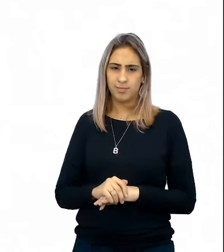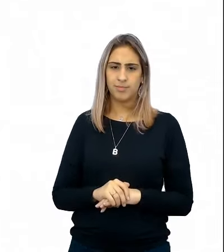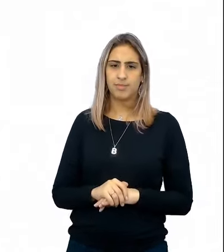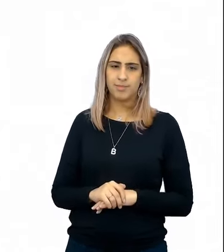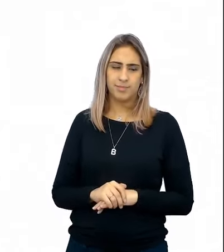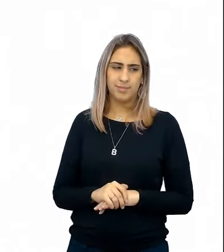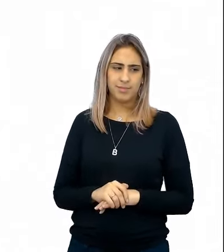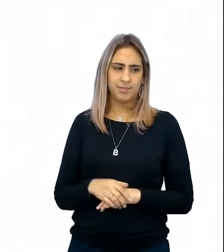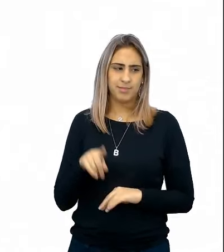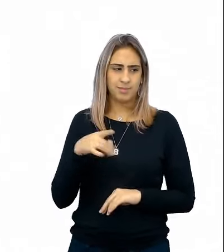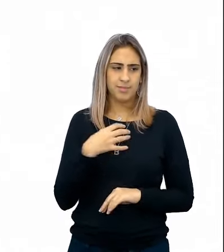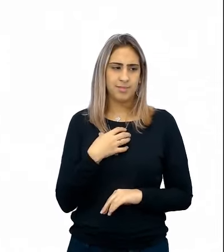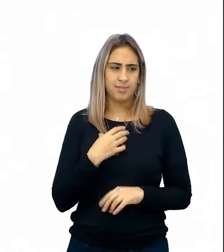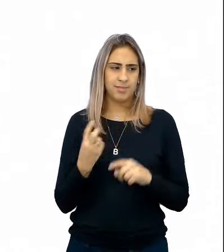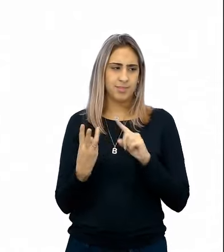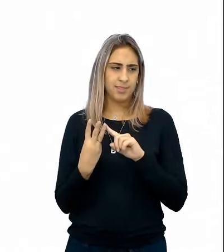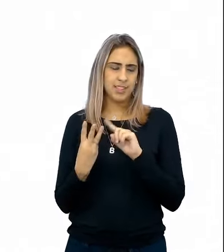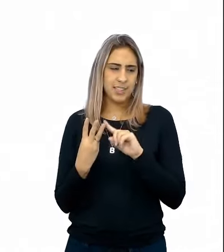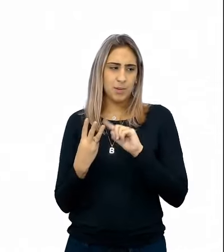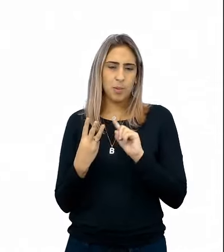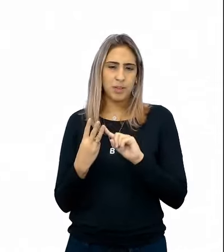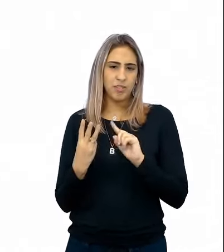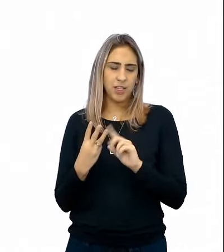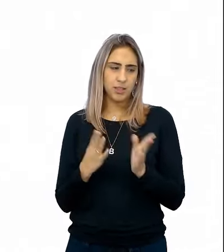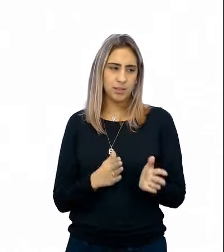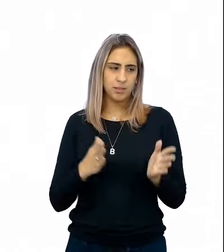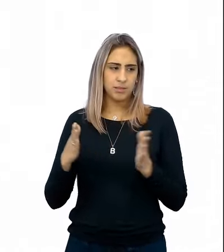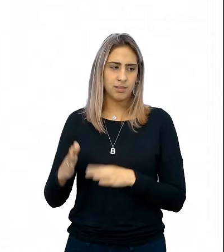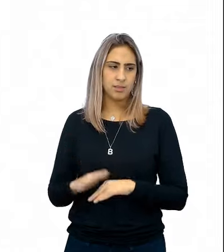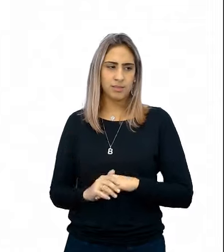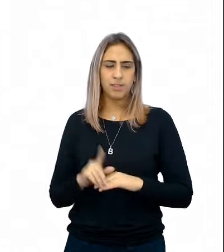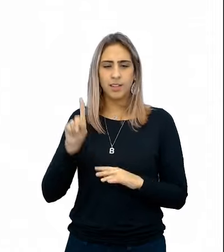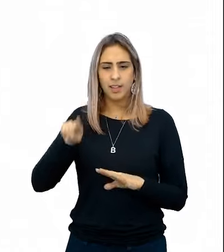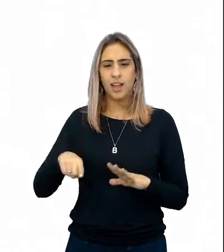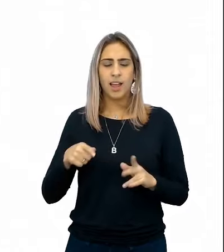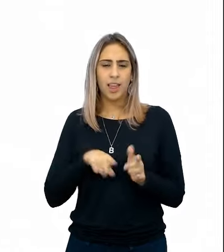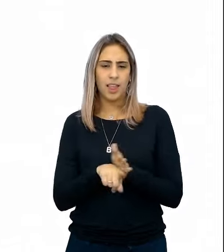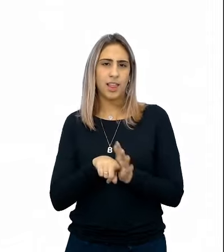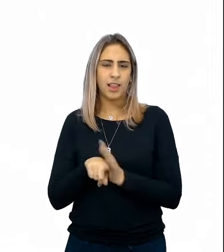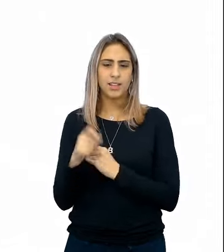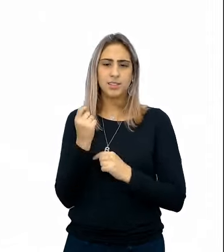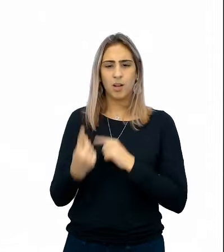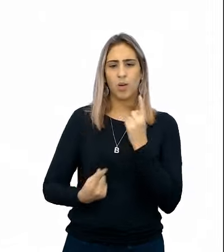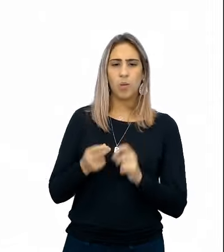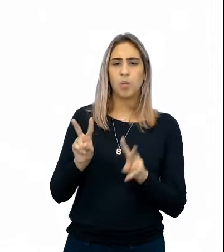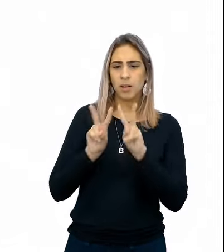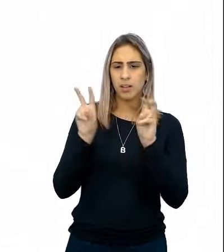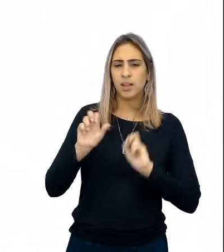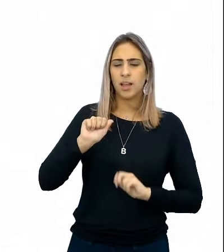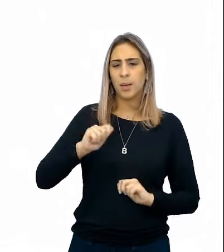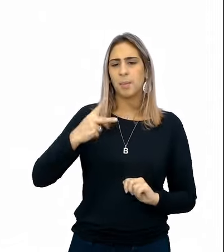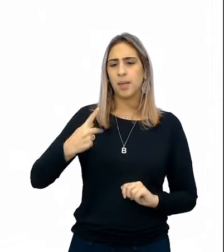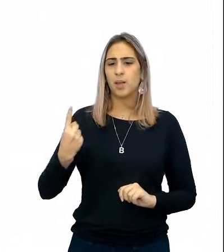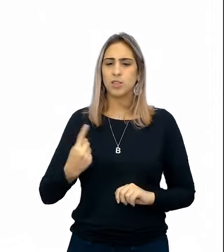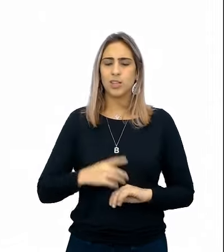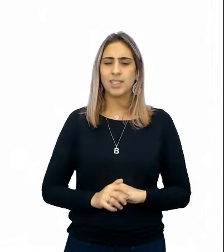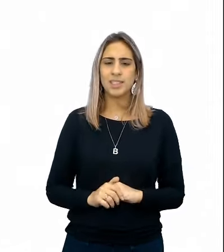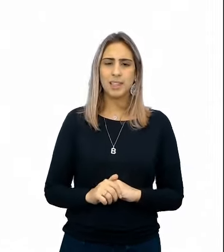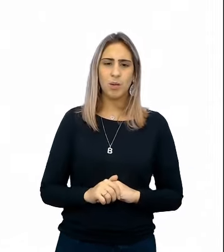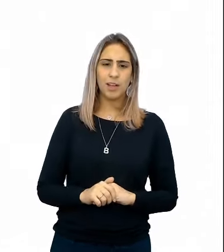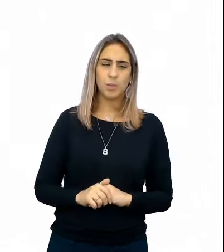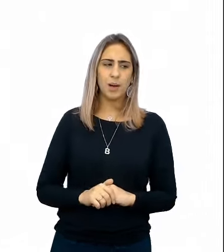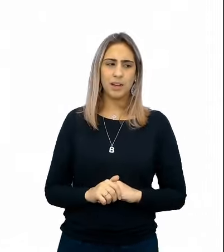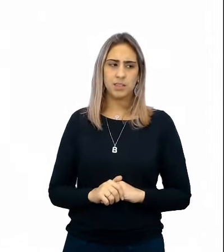Desta forma, vamos para o nosso terceiro momento, que é a análise de algumas questões da AP1 que se relacionam